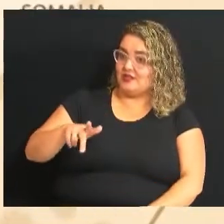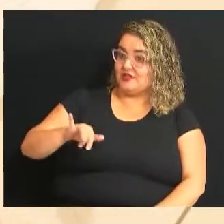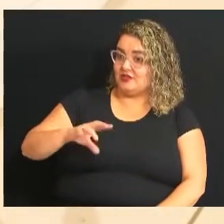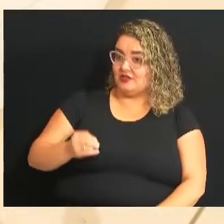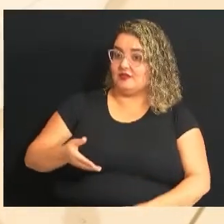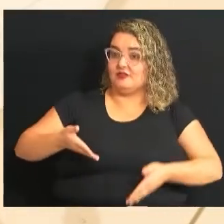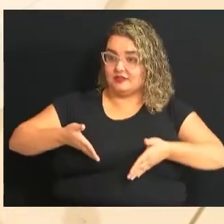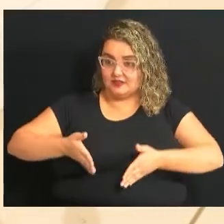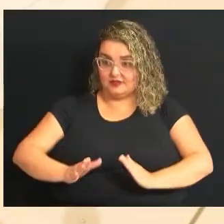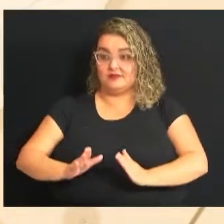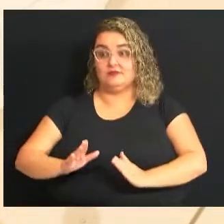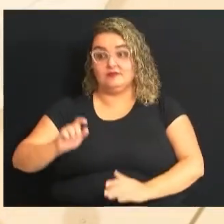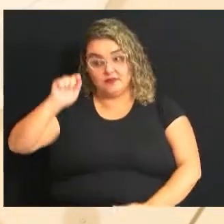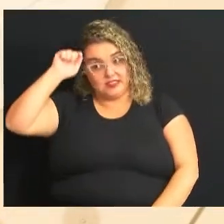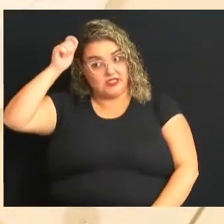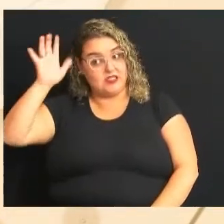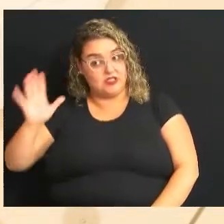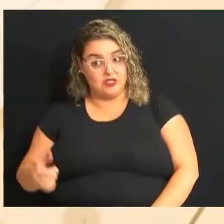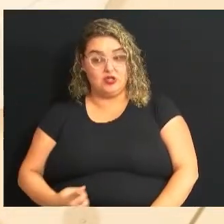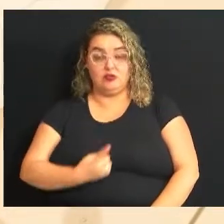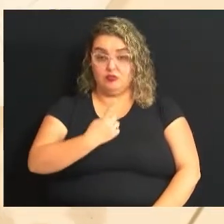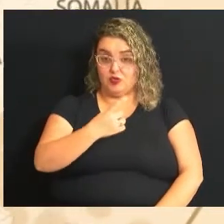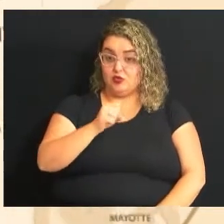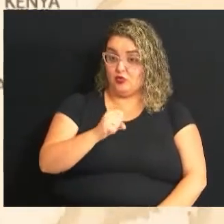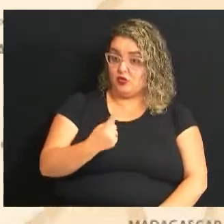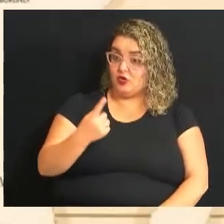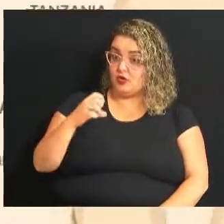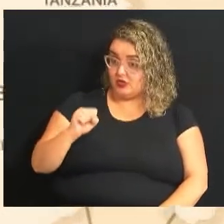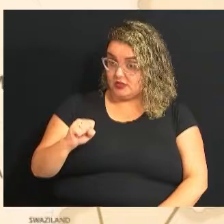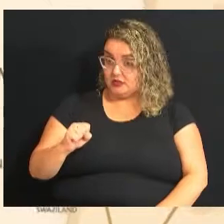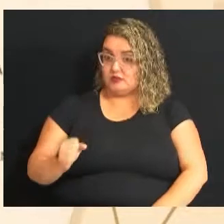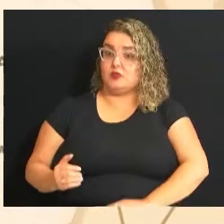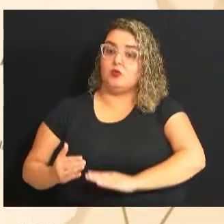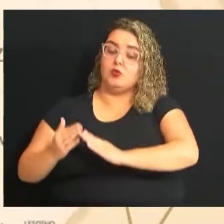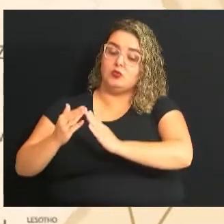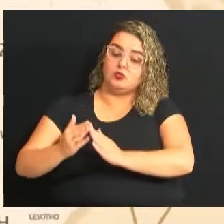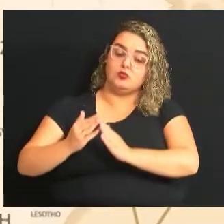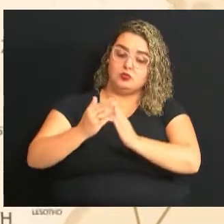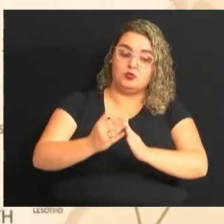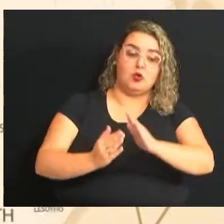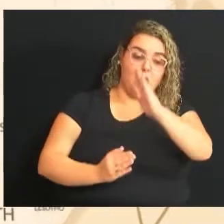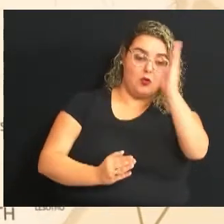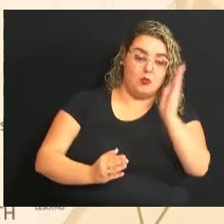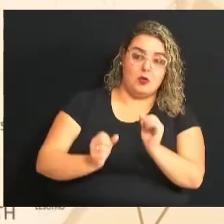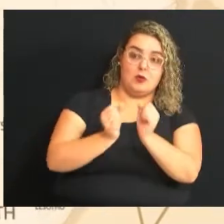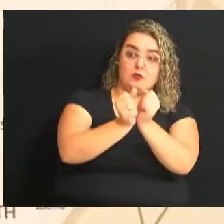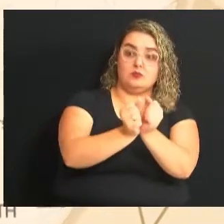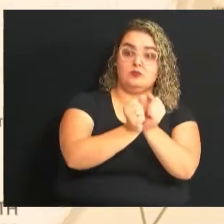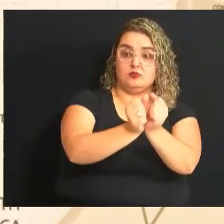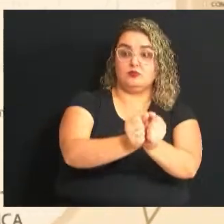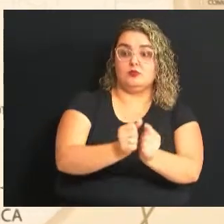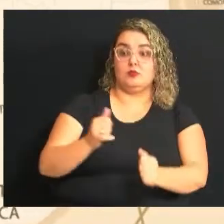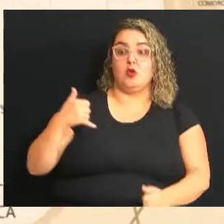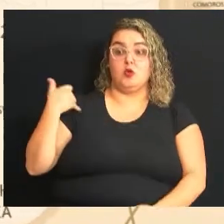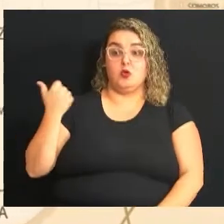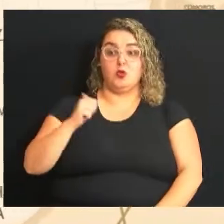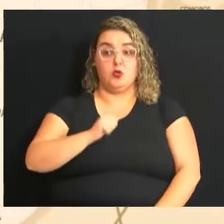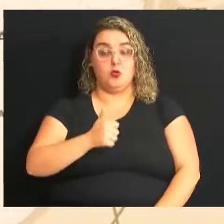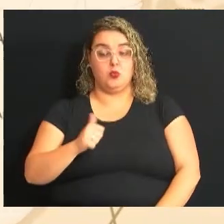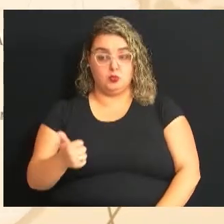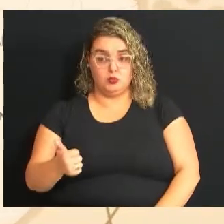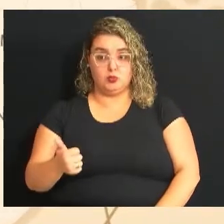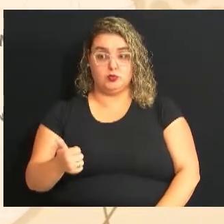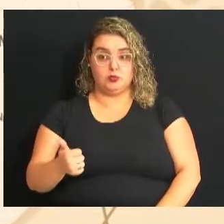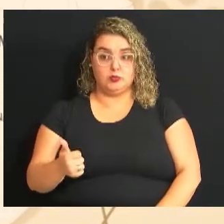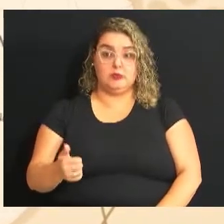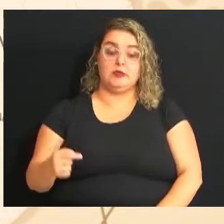no continente africano em 1818, chegou ao Brasil quando tinha apenas 11 anos e foi trazido